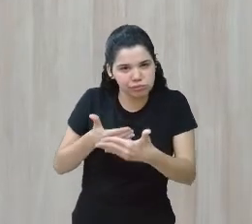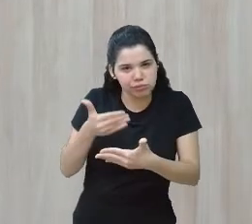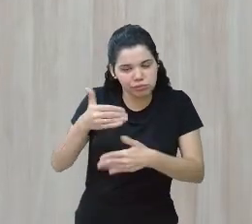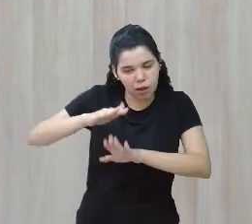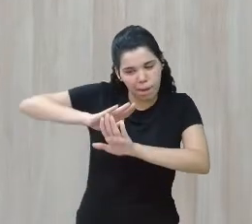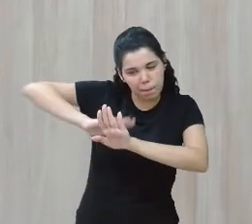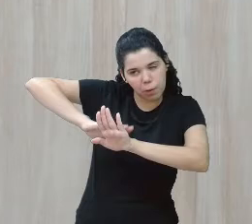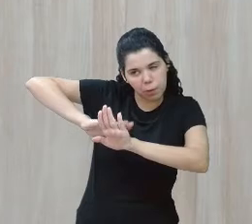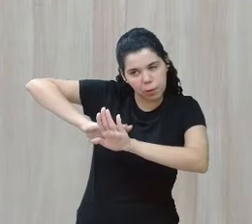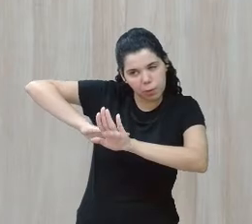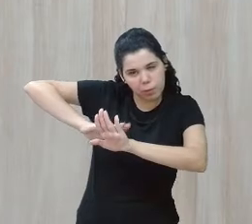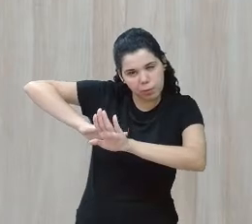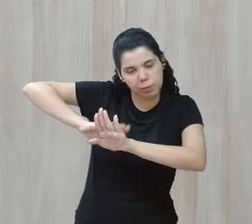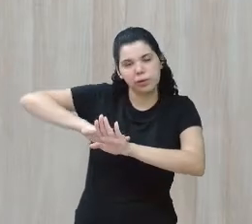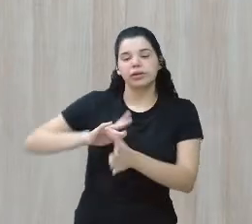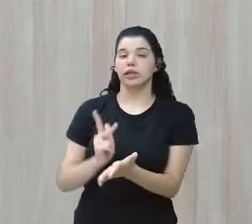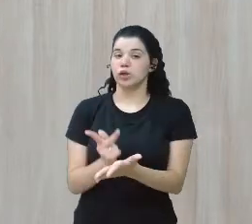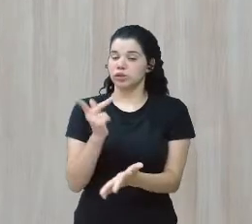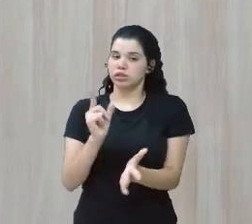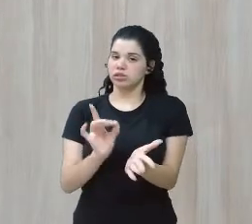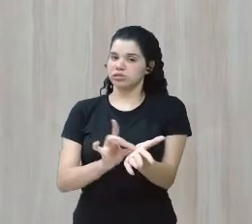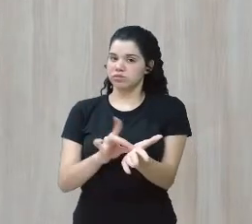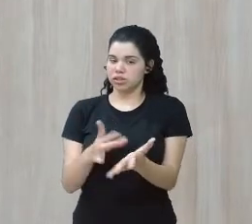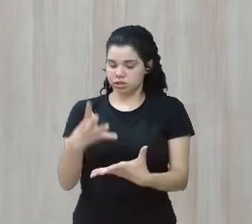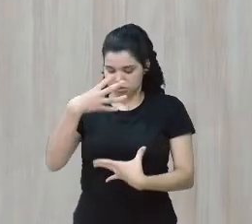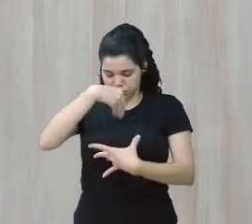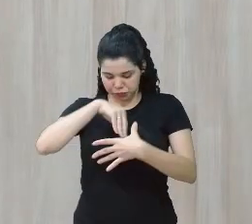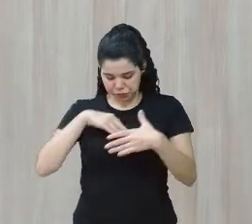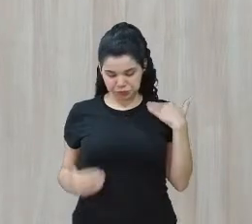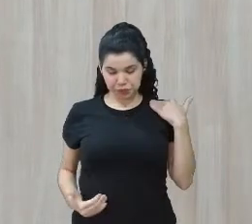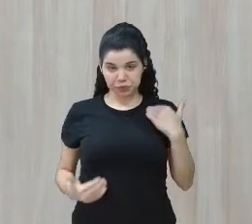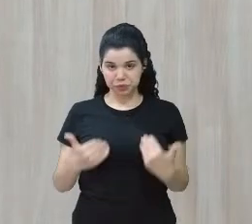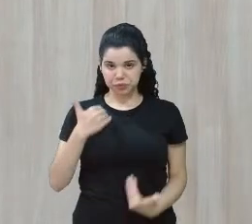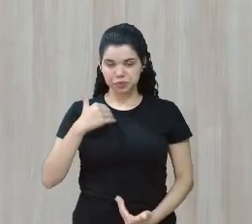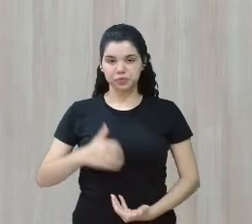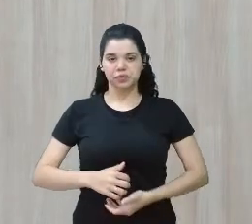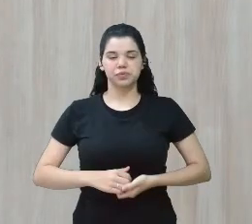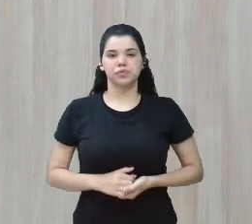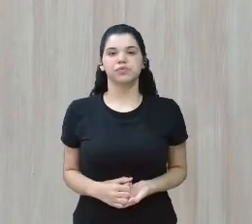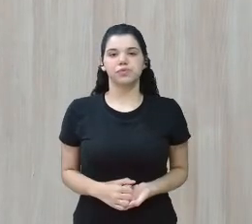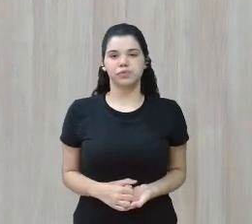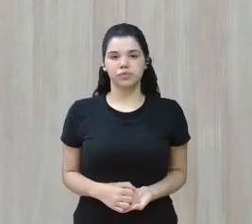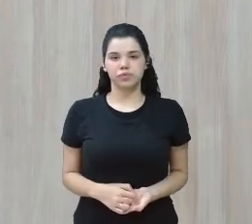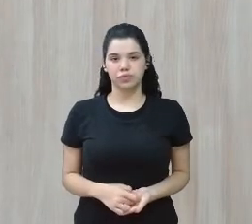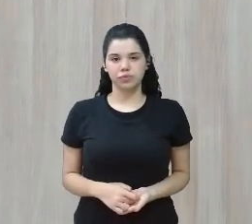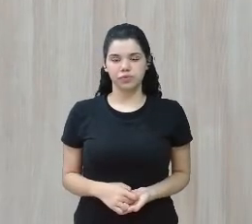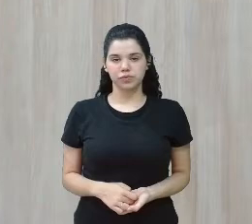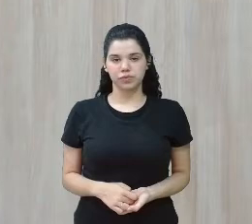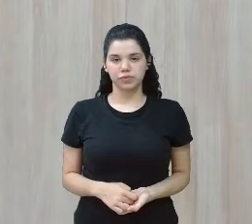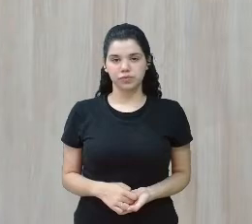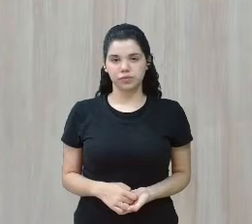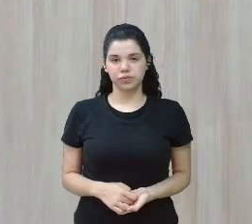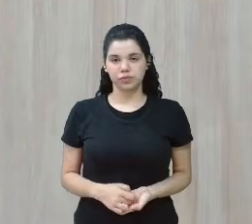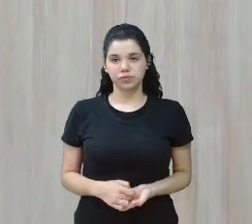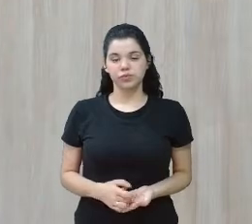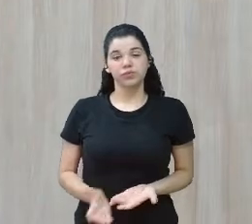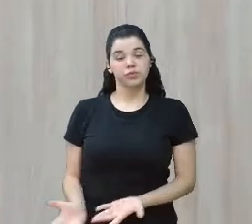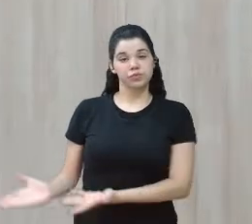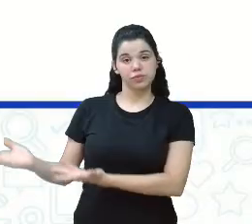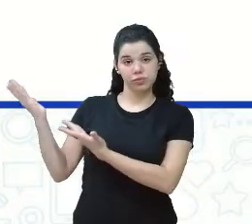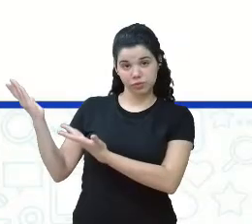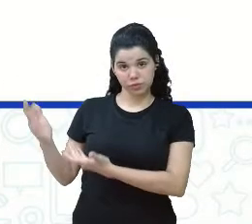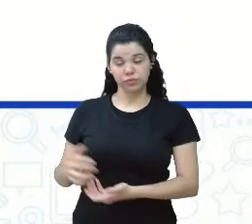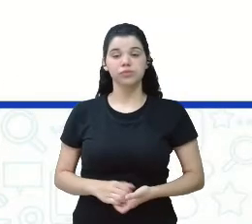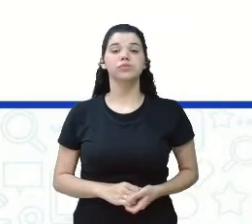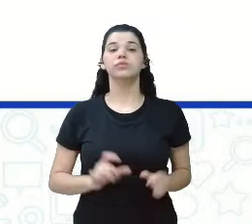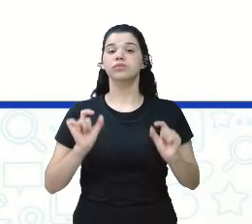mascarando realmente o que está acontecendo no corpo daquele indivíduo. E aqui, uma